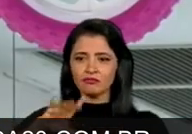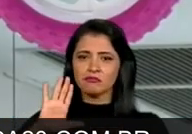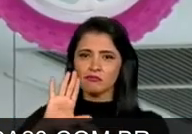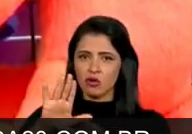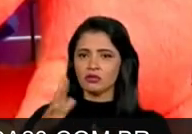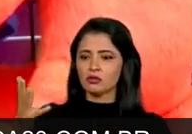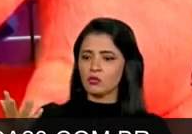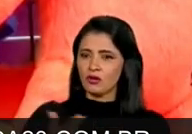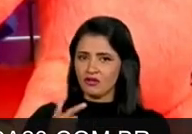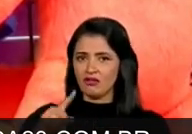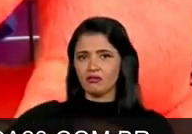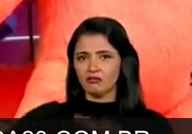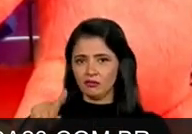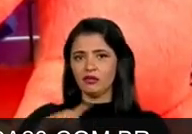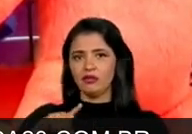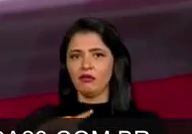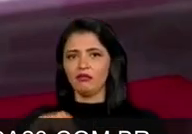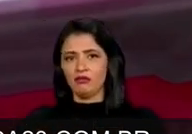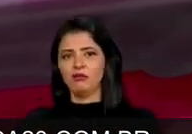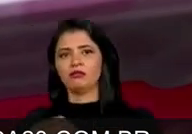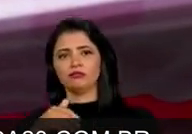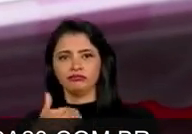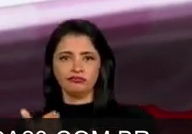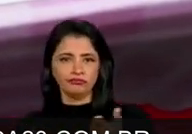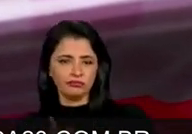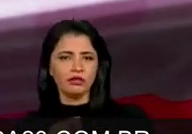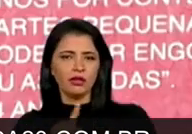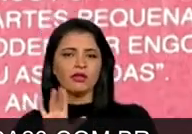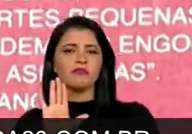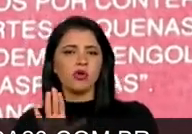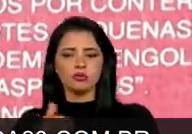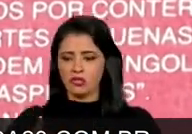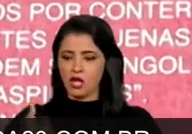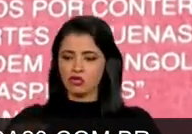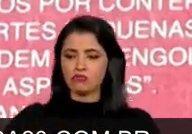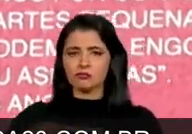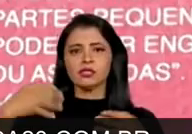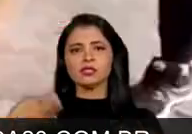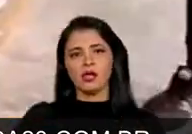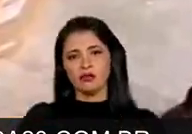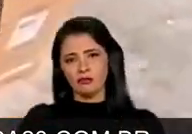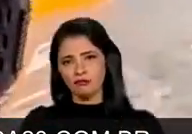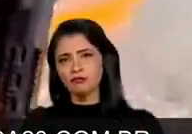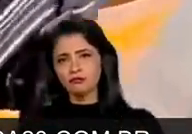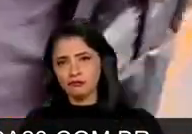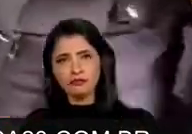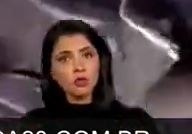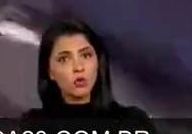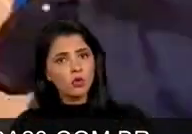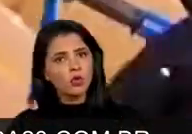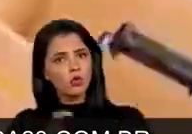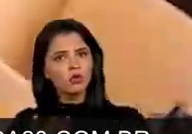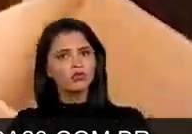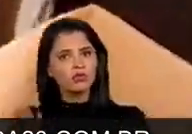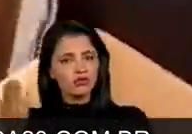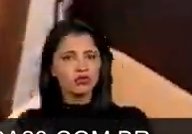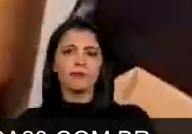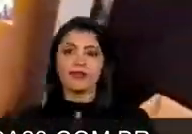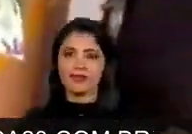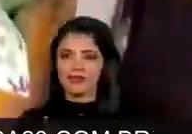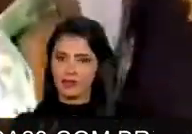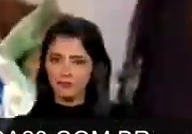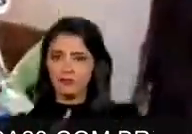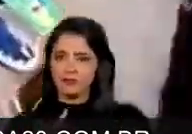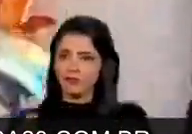dos materiais usados nos brinquedos e indica a faixa etária adequada para cada um hoje pela manhã a Receita Federal